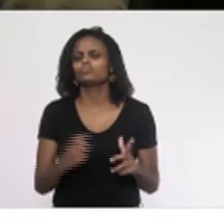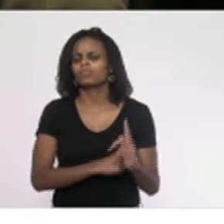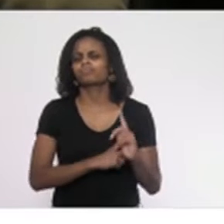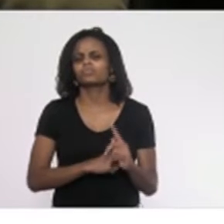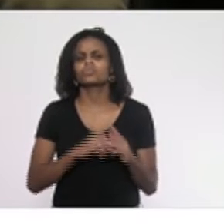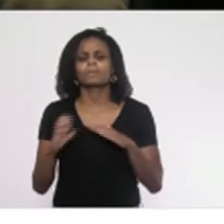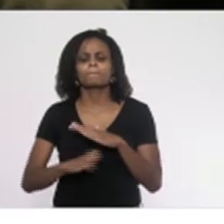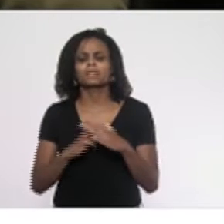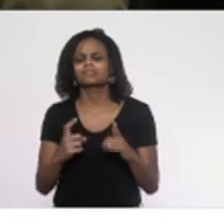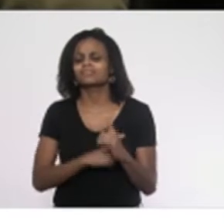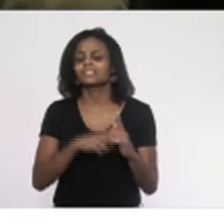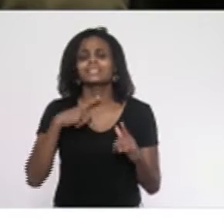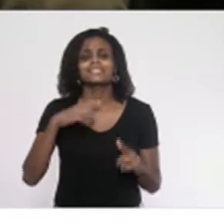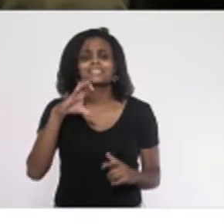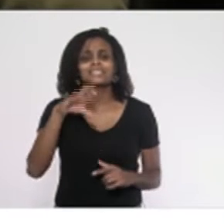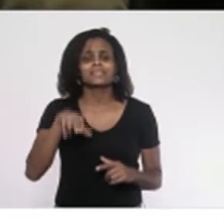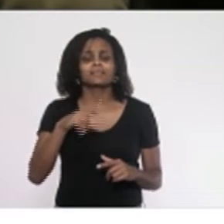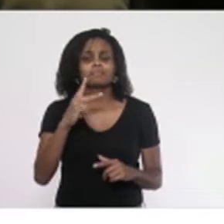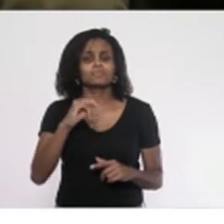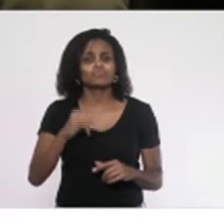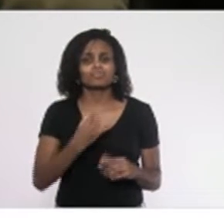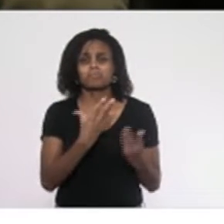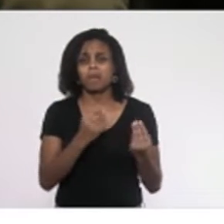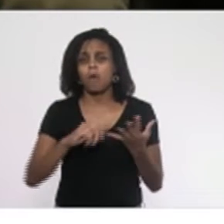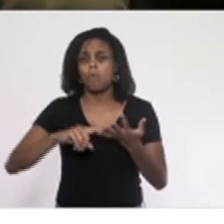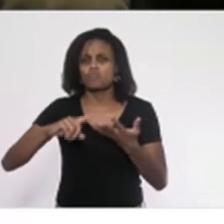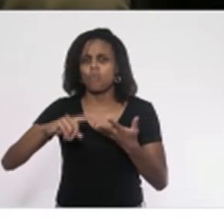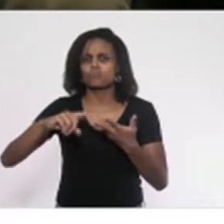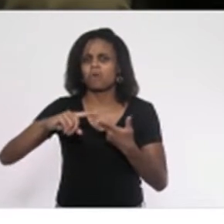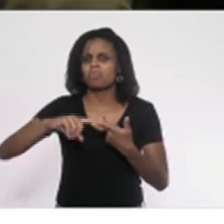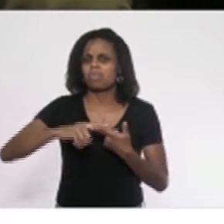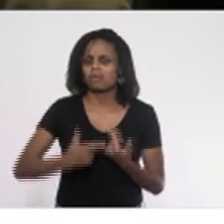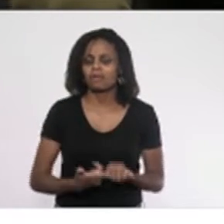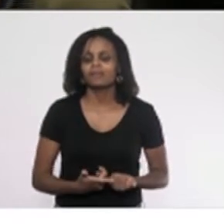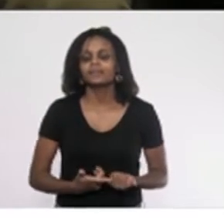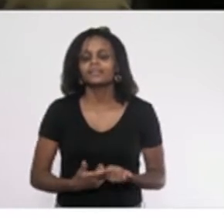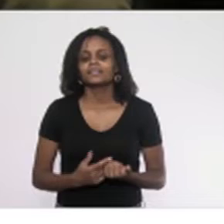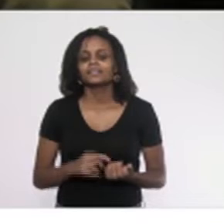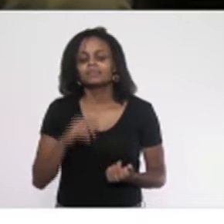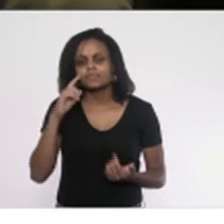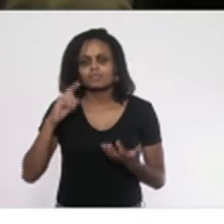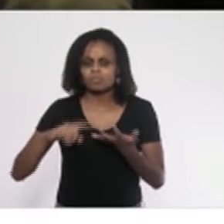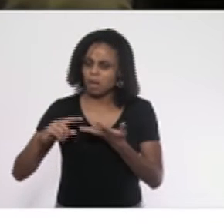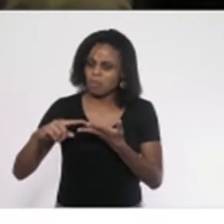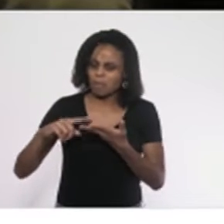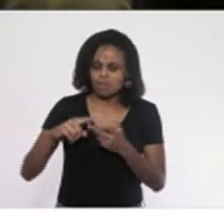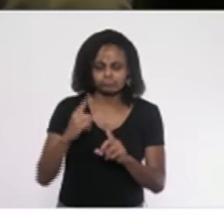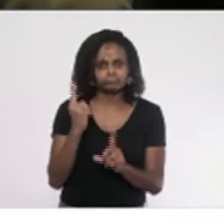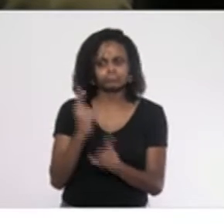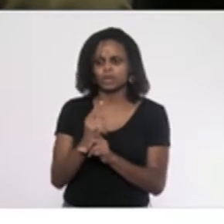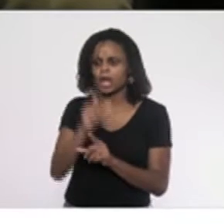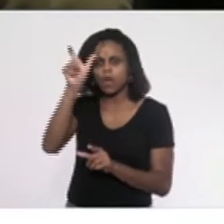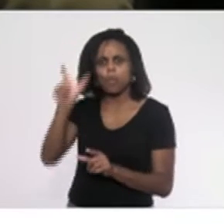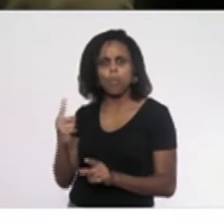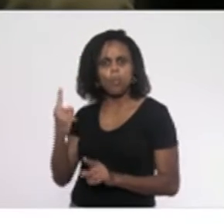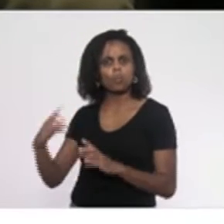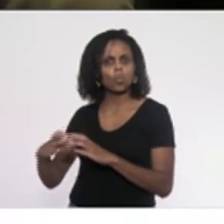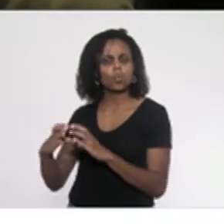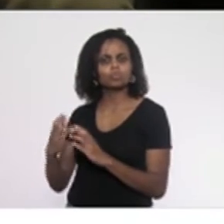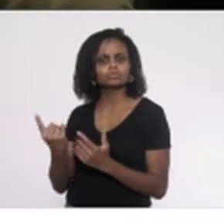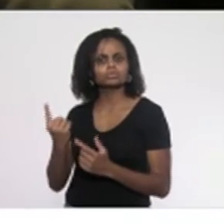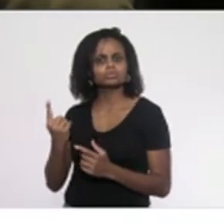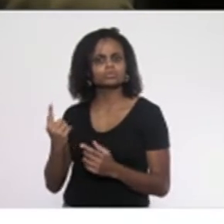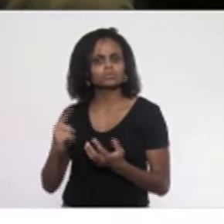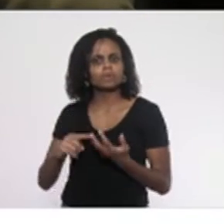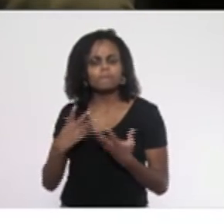tem um monte de CNPJ. Você descobrir que é tudo do mesmo grupo econômico,